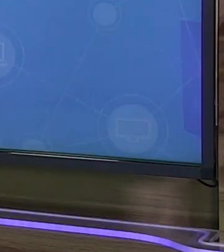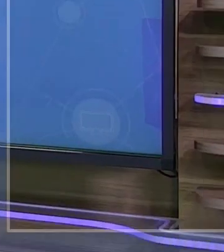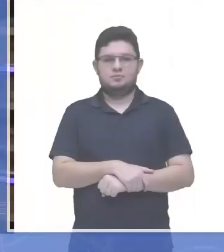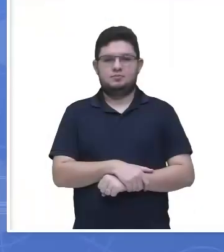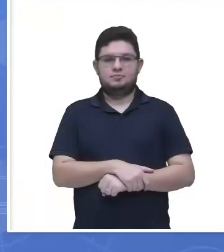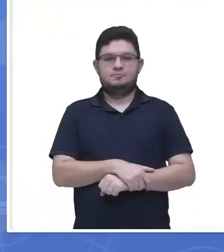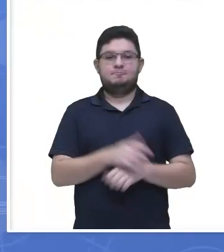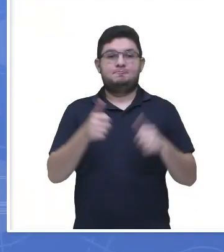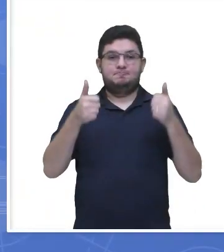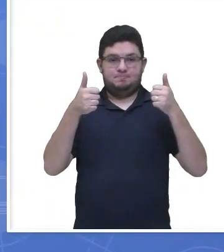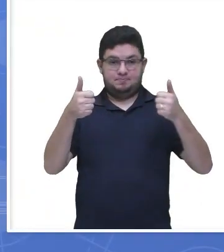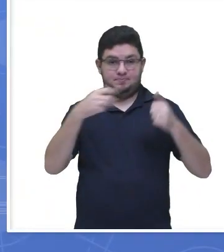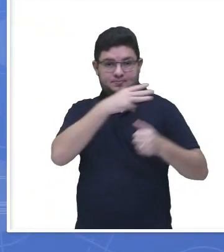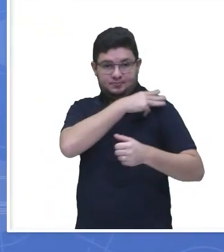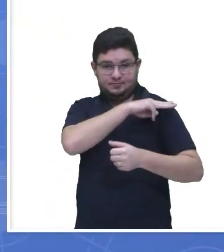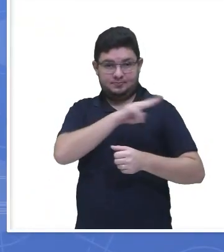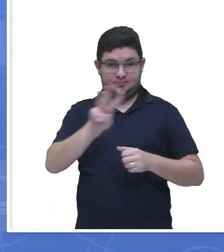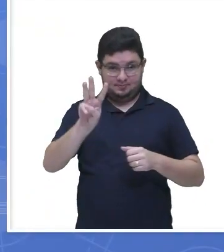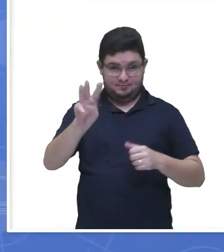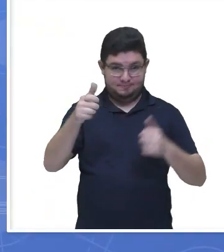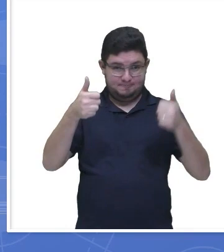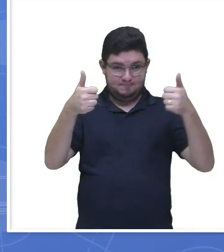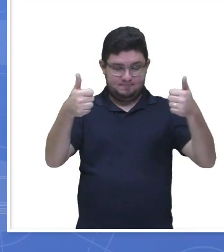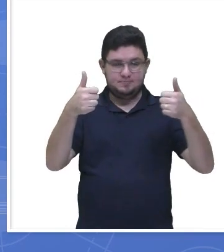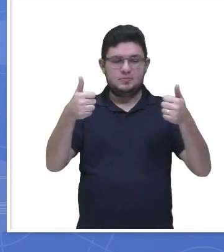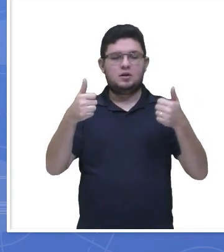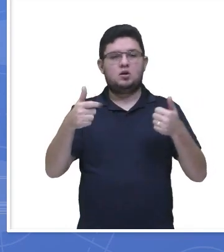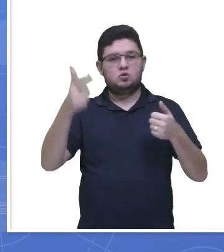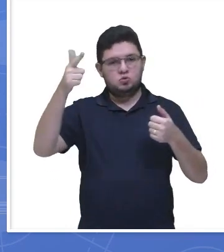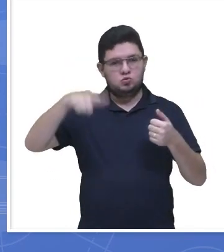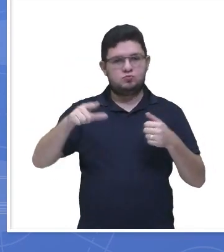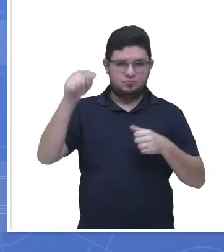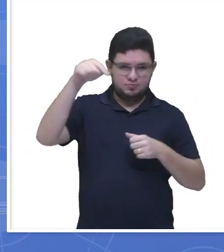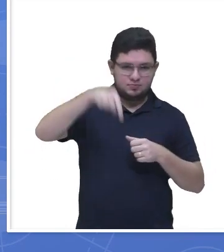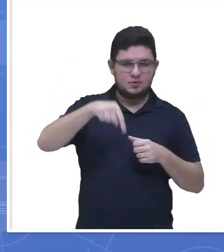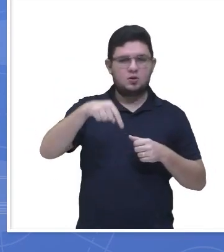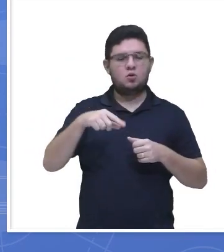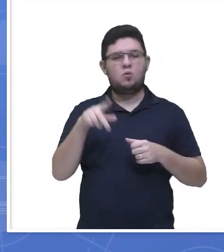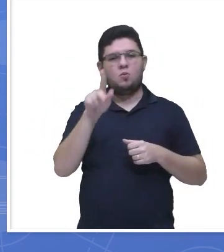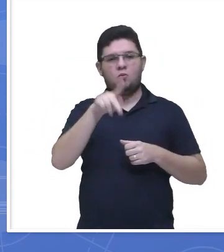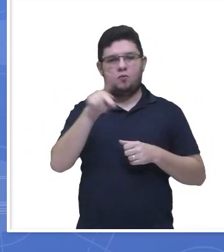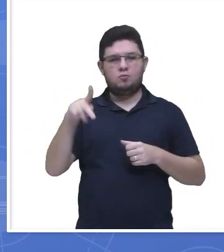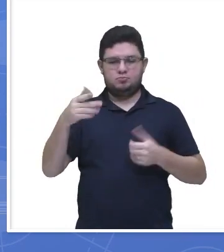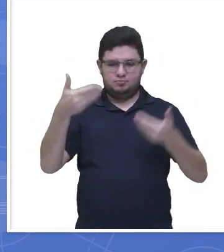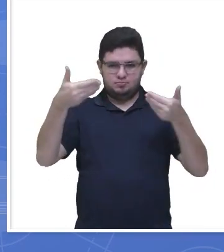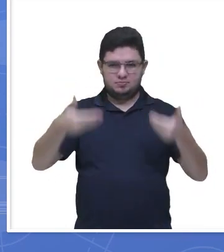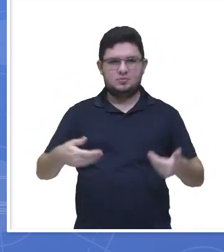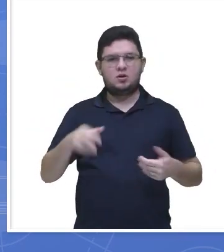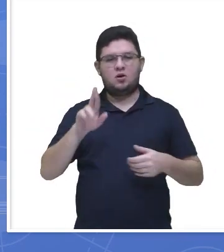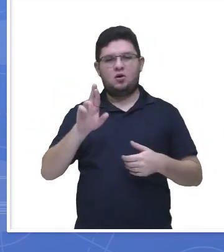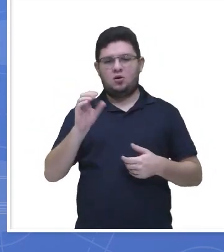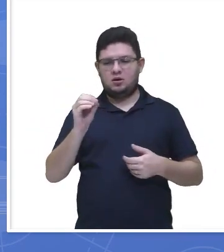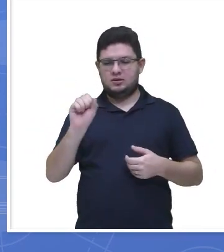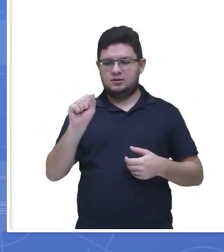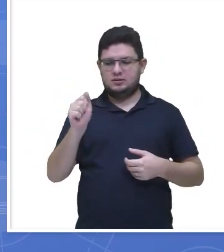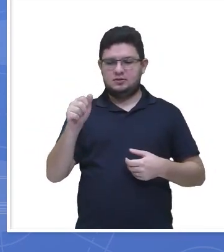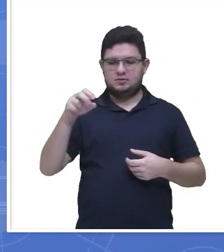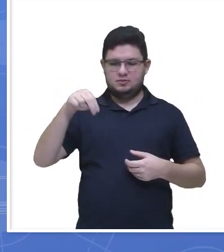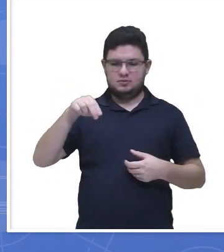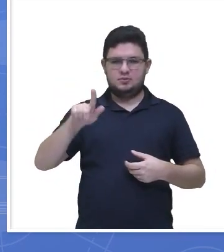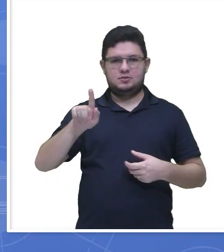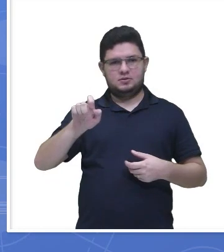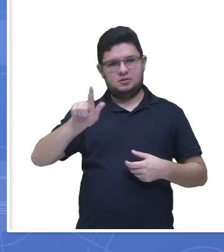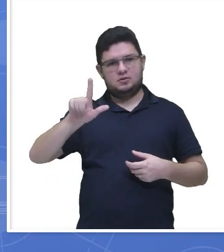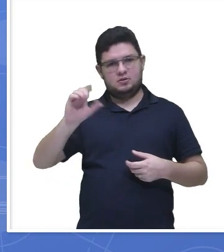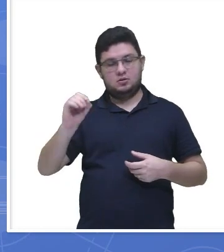E aí, terceirão? Estamos aqui de novo, o professor Rosângelo Assis, de Filosofia. Nós vamos hoje para aquela